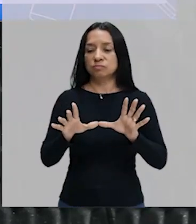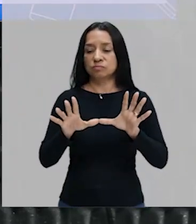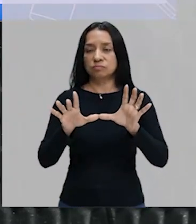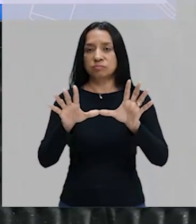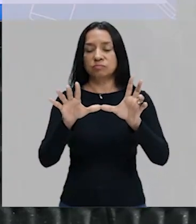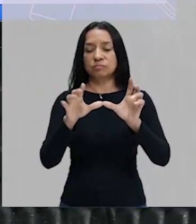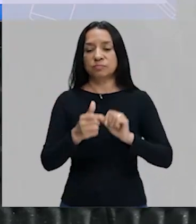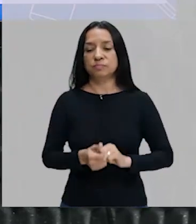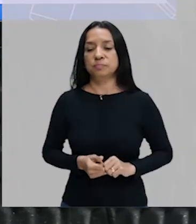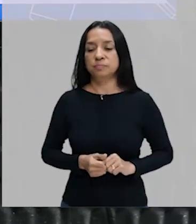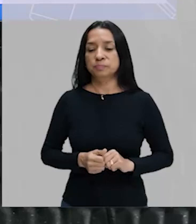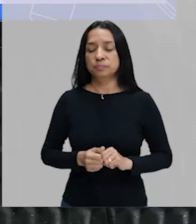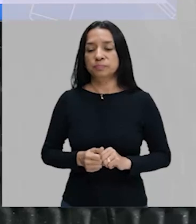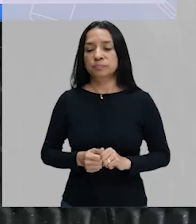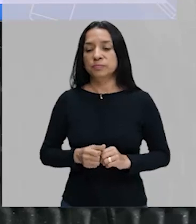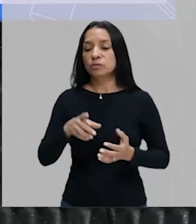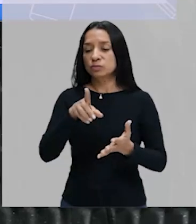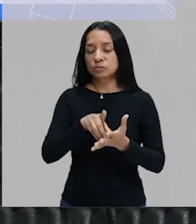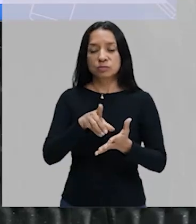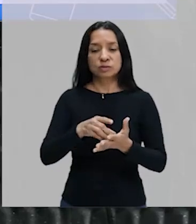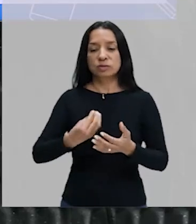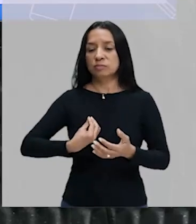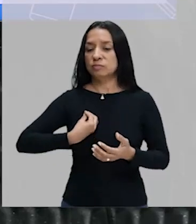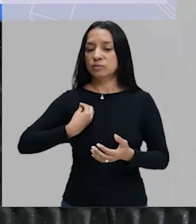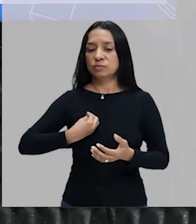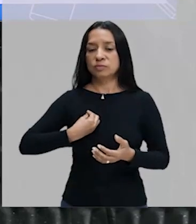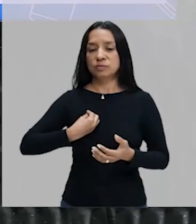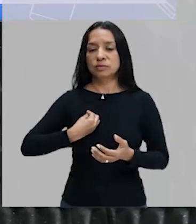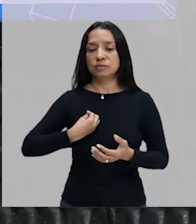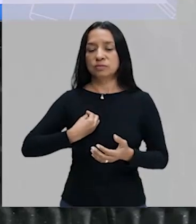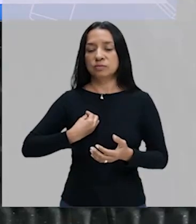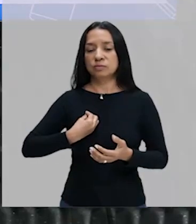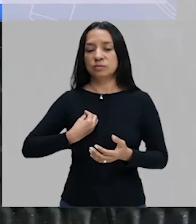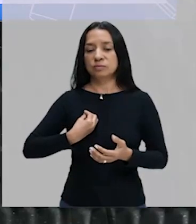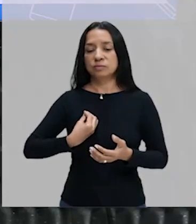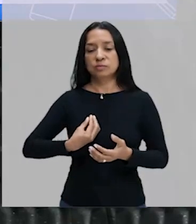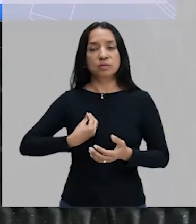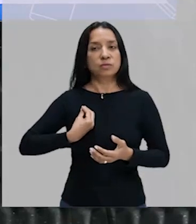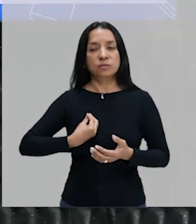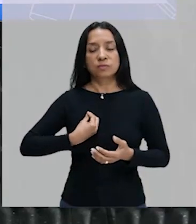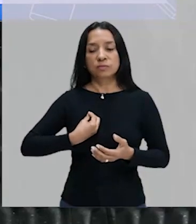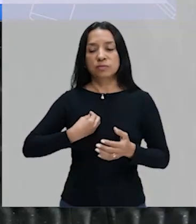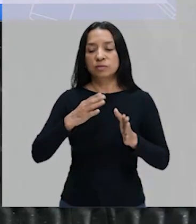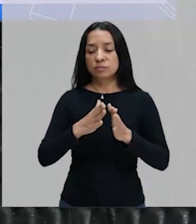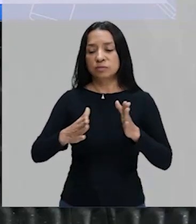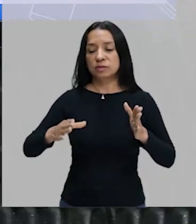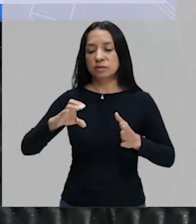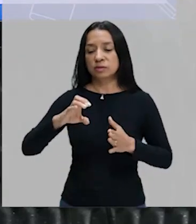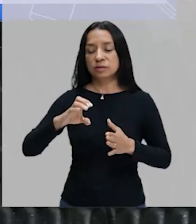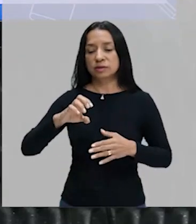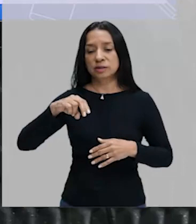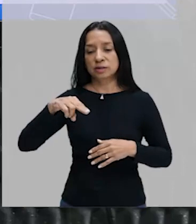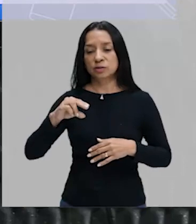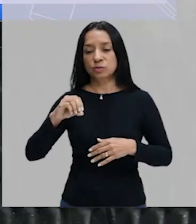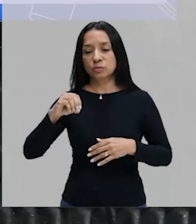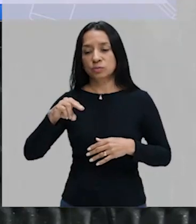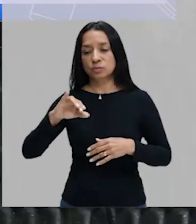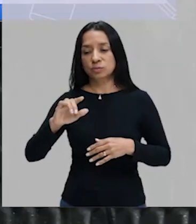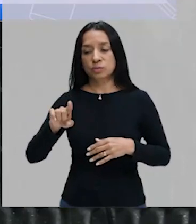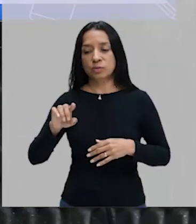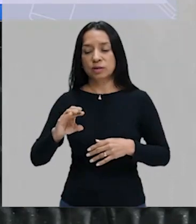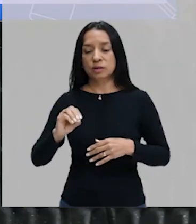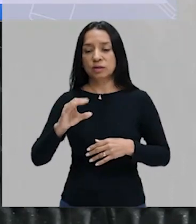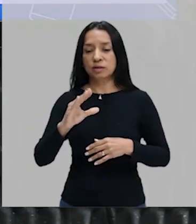ok, pessoal? Então os dinossauros eles não viveram na era Cenozoica, viveram na era Mesozoica